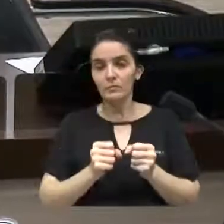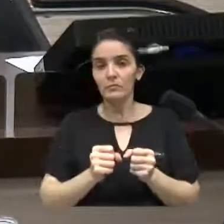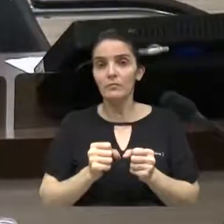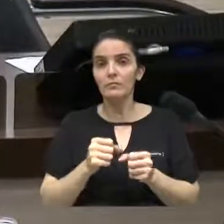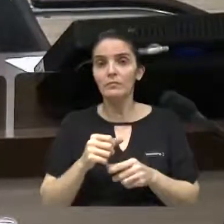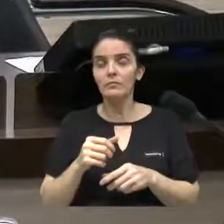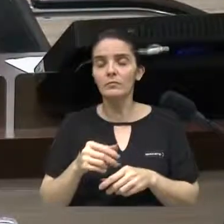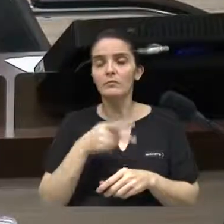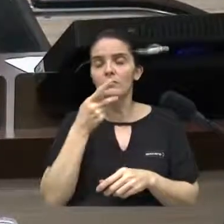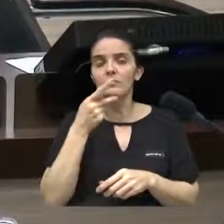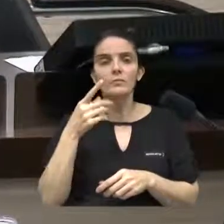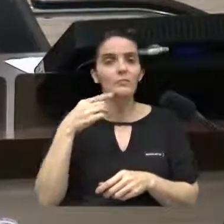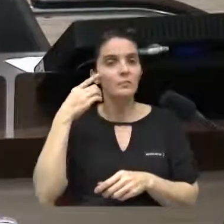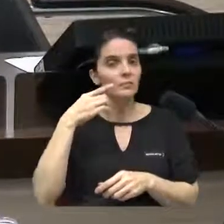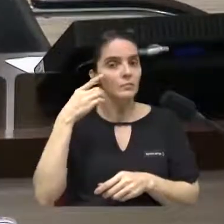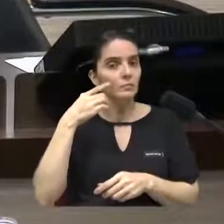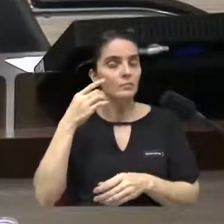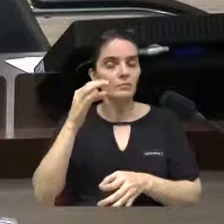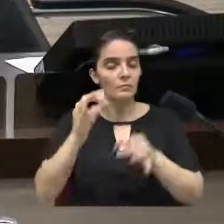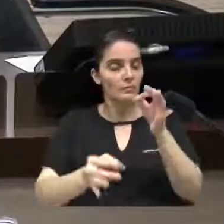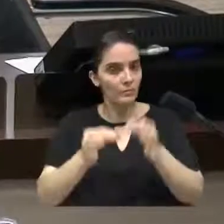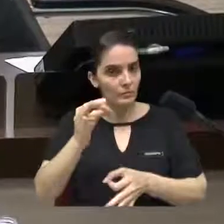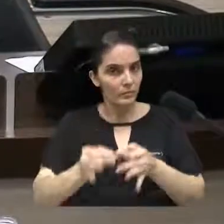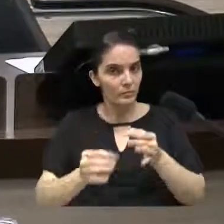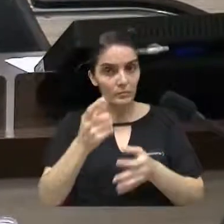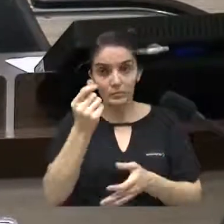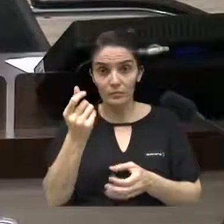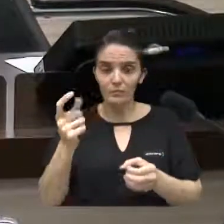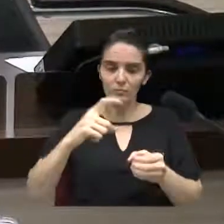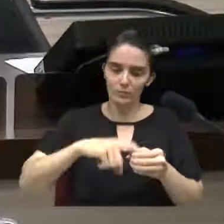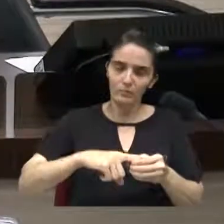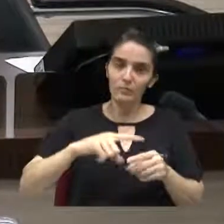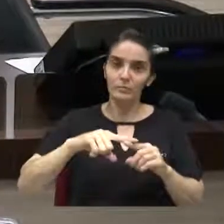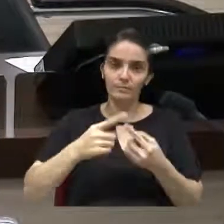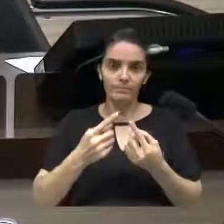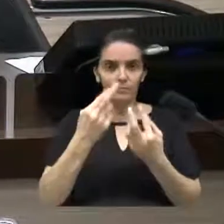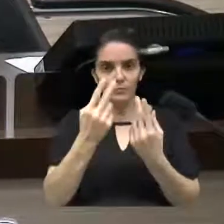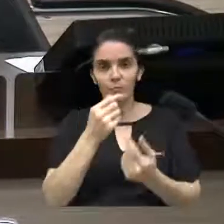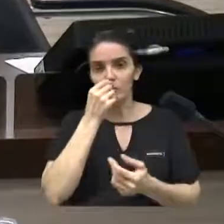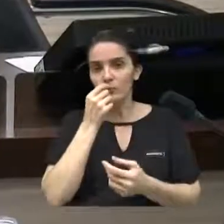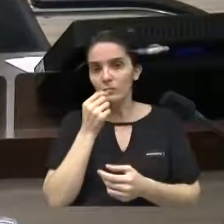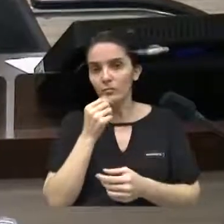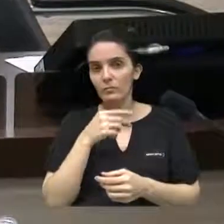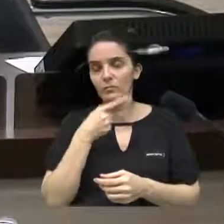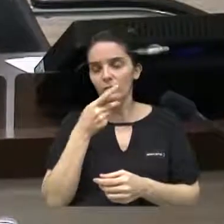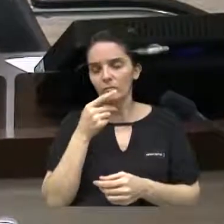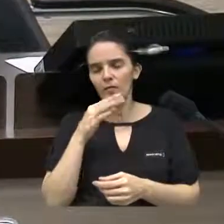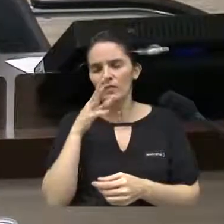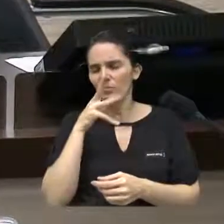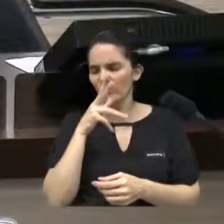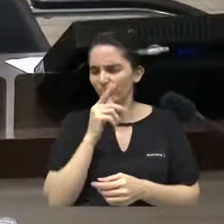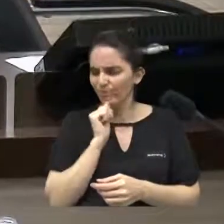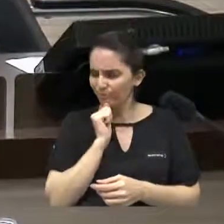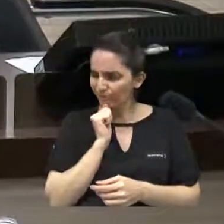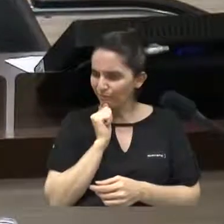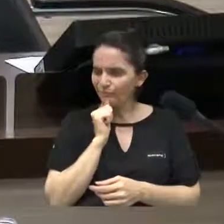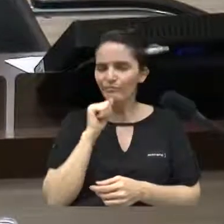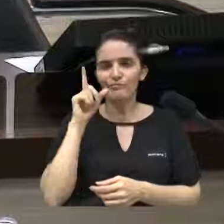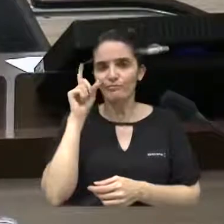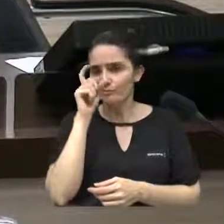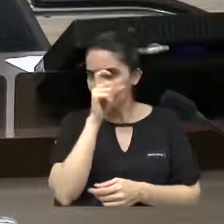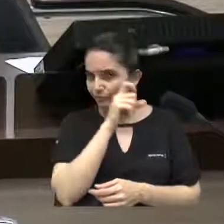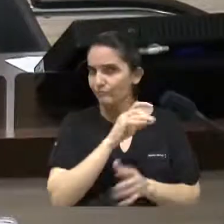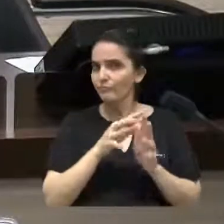poder judiciário, para reaver esse dinheiro. Mas, como bem disse o vereador, aí o caminho é longo, árduo e, muitas